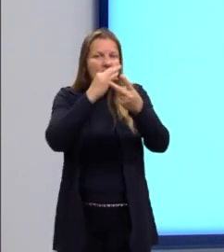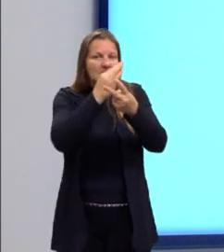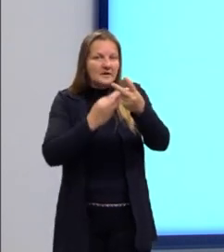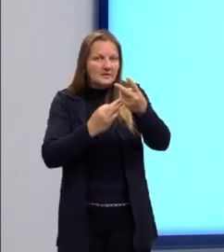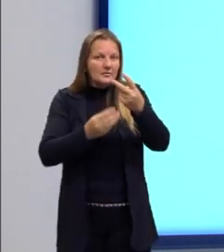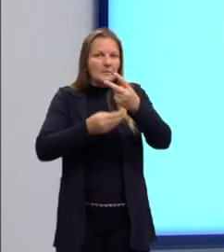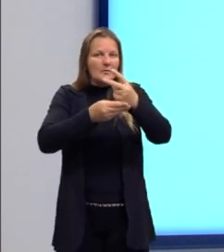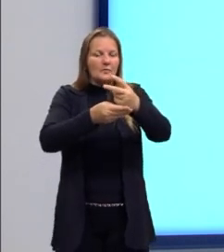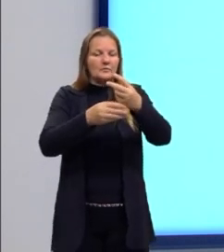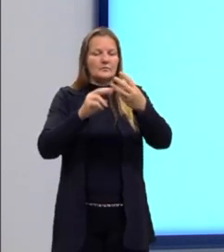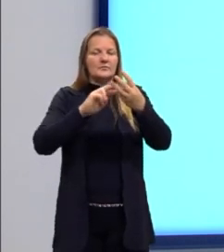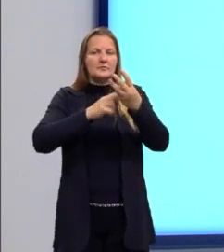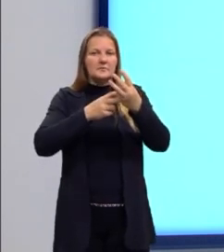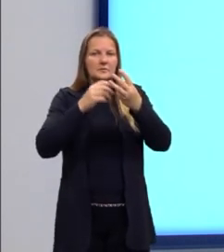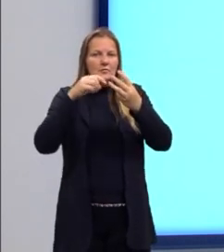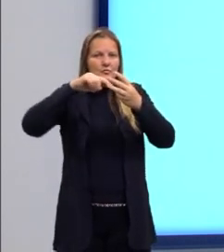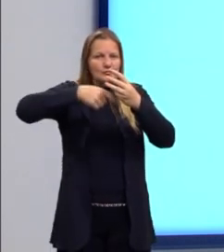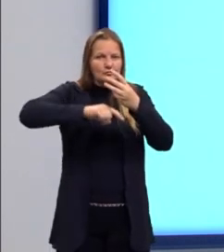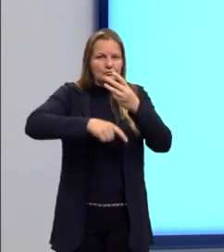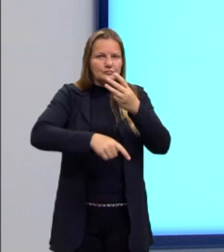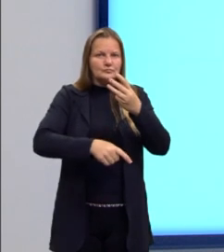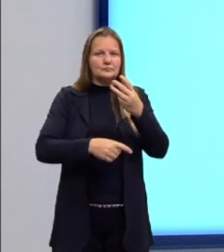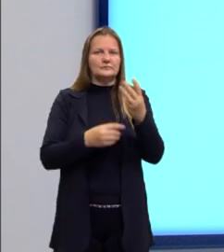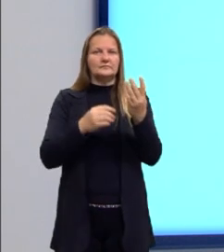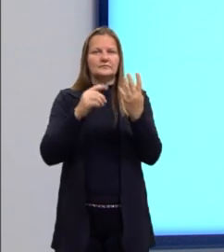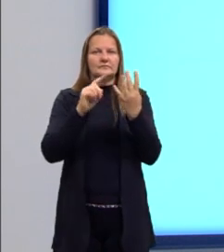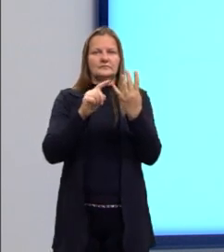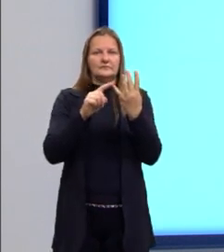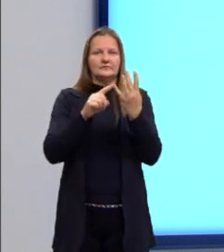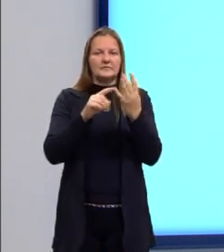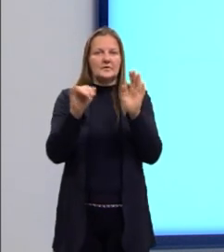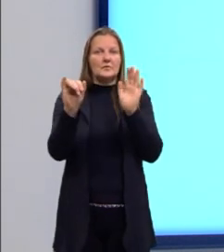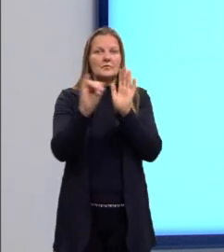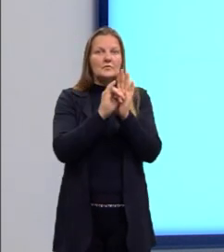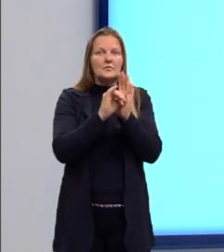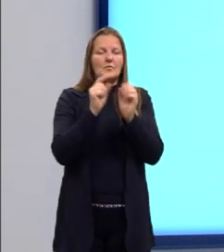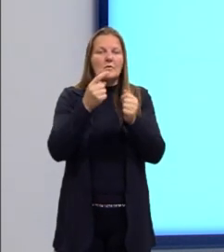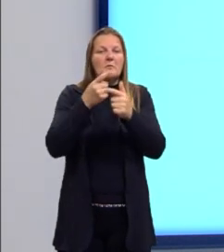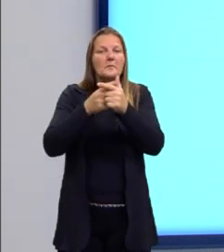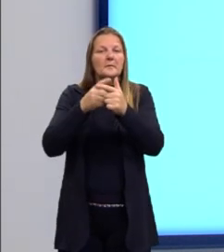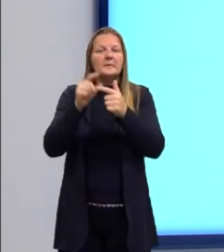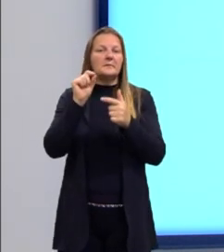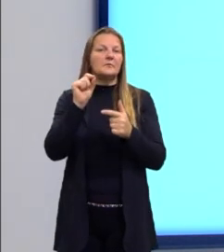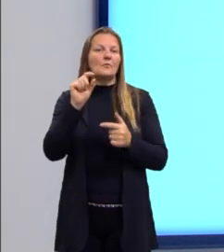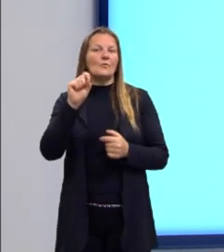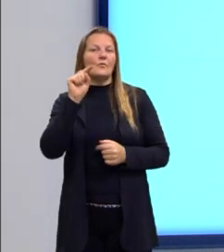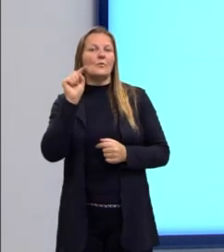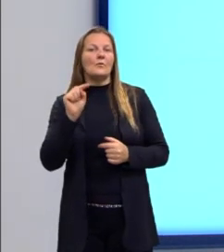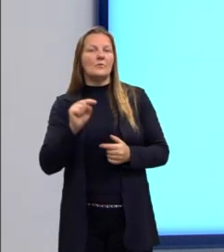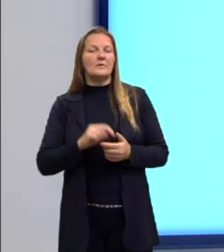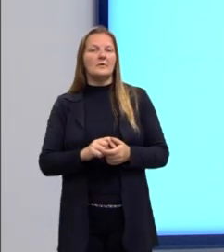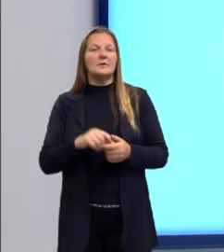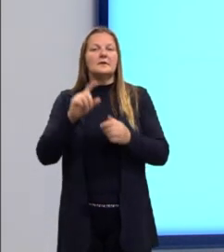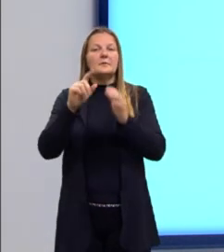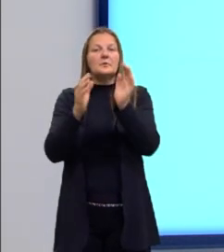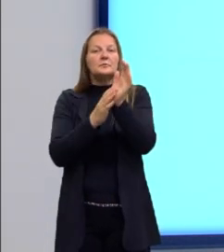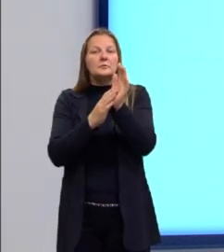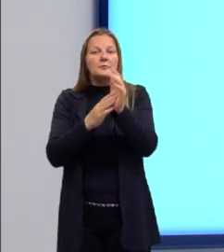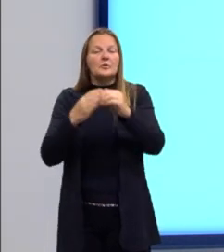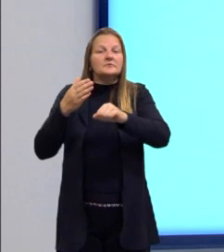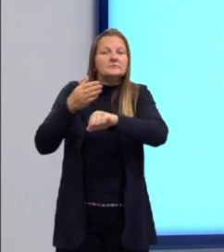de apoio interpretação do contexto e conteúdo da em Identificação do problema e proposta de intervenção